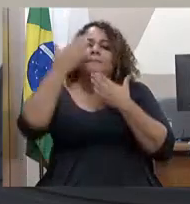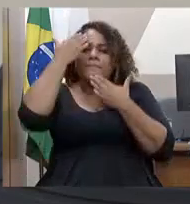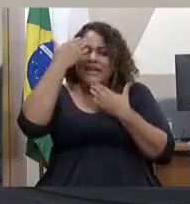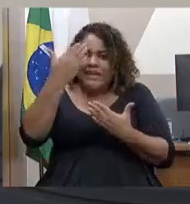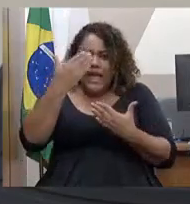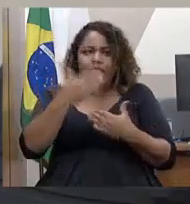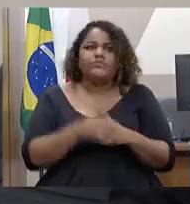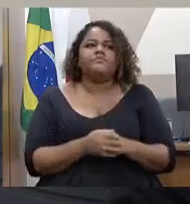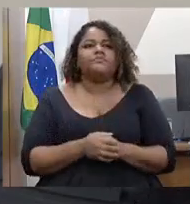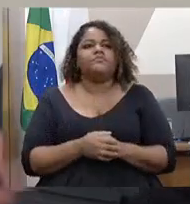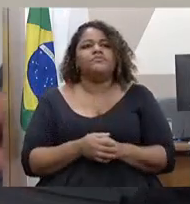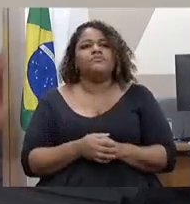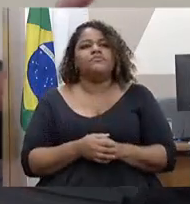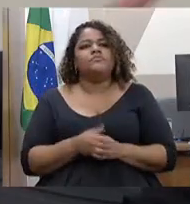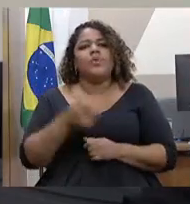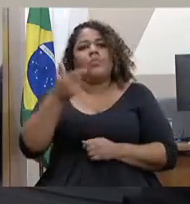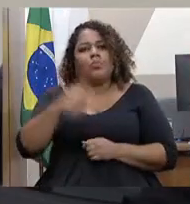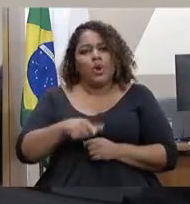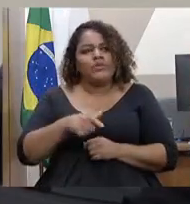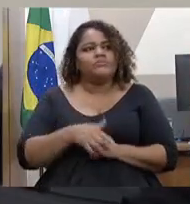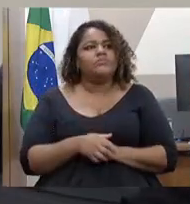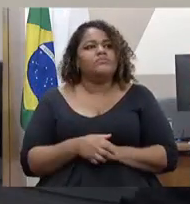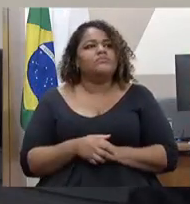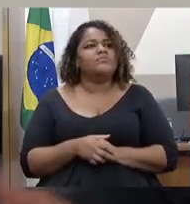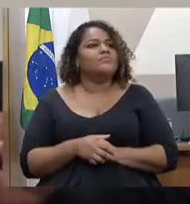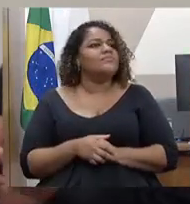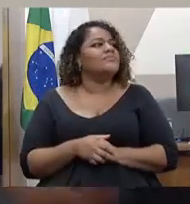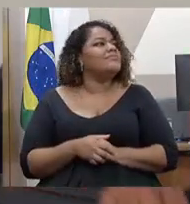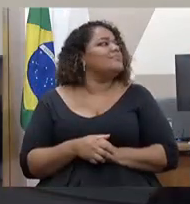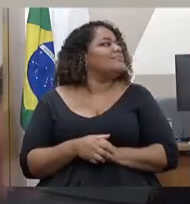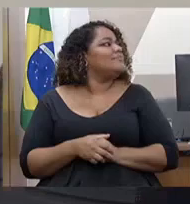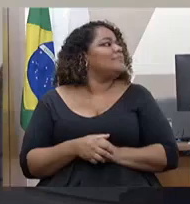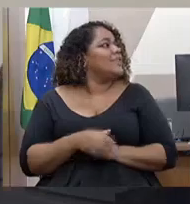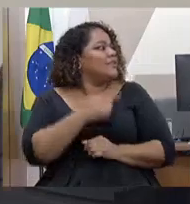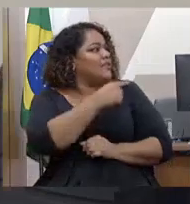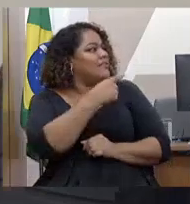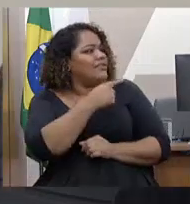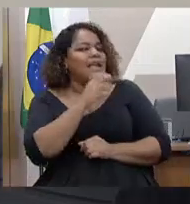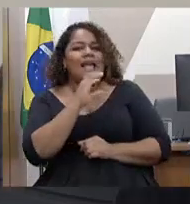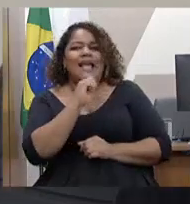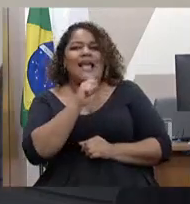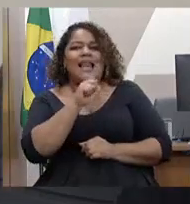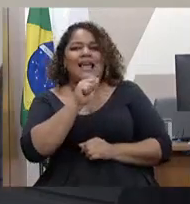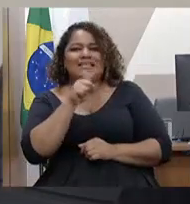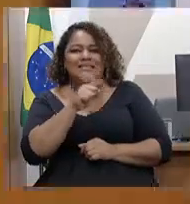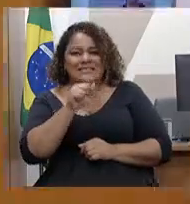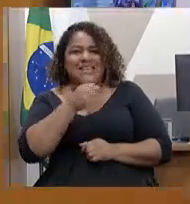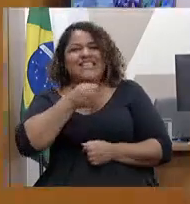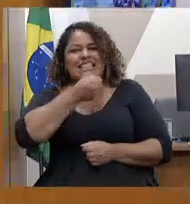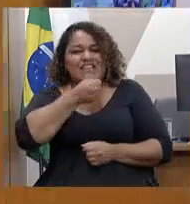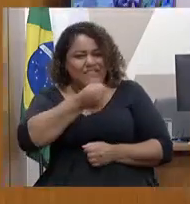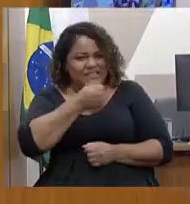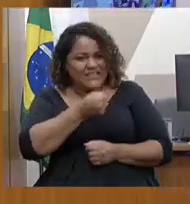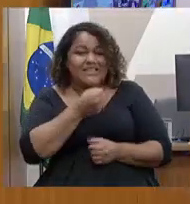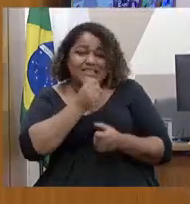próxima a gente eu vou ter que dar uma saidinha para dar uma entrevista com elas eu demorar você vai